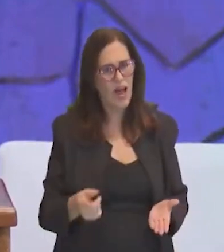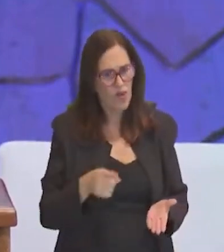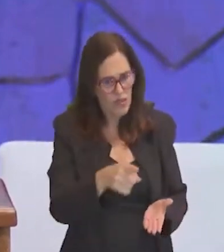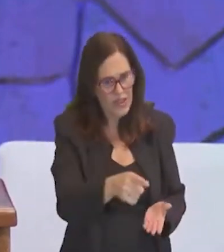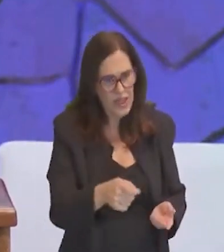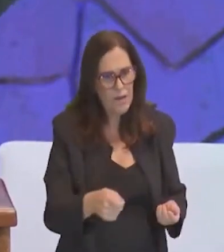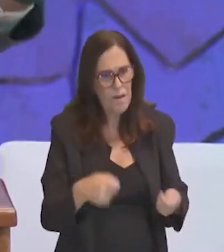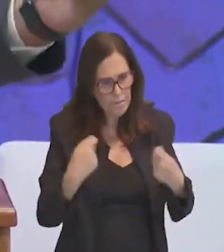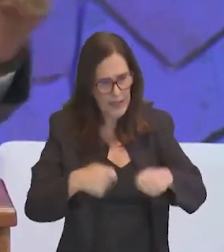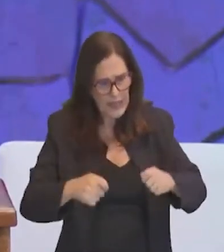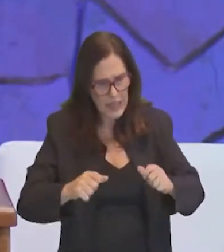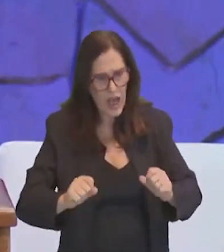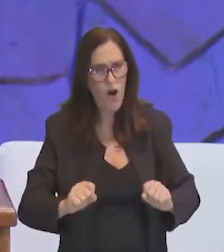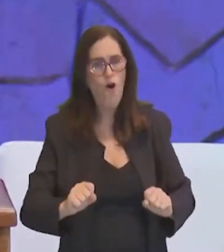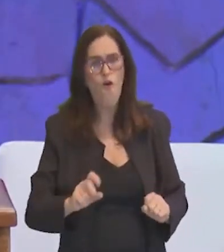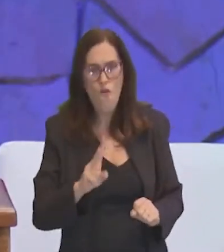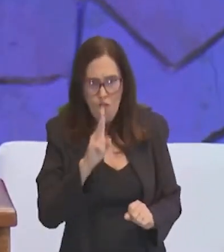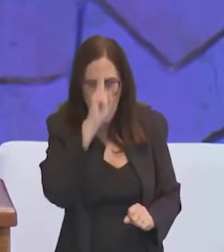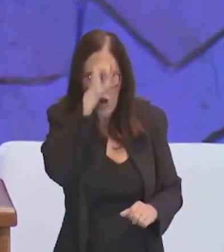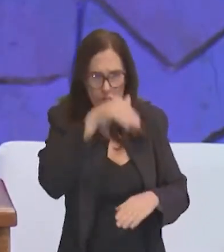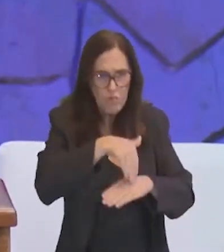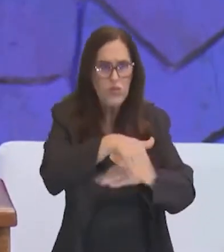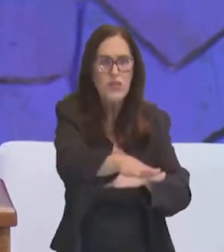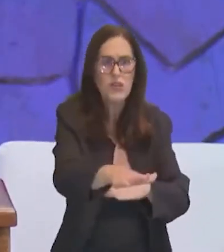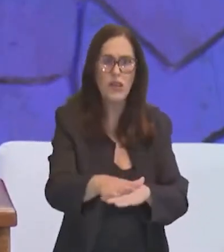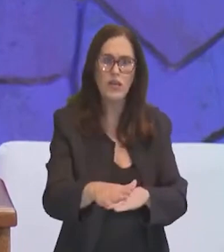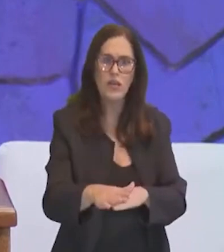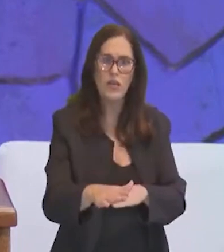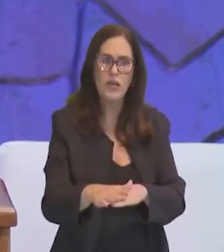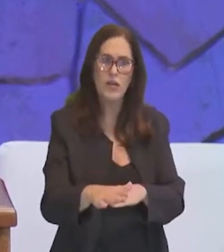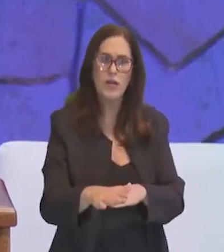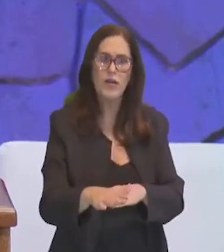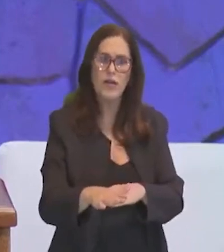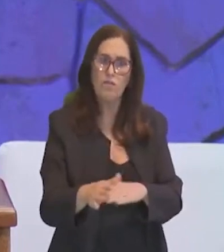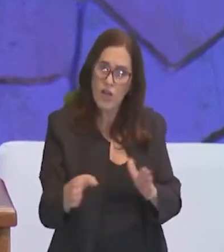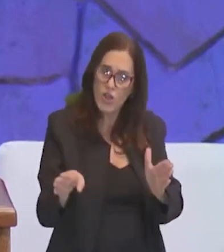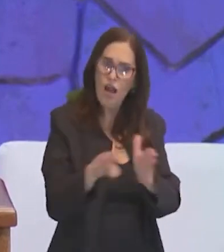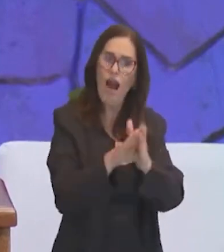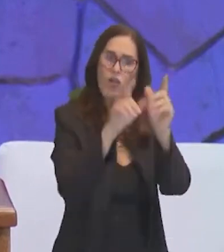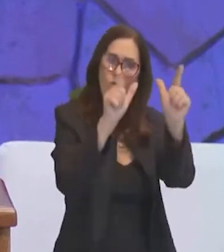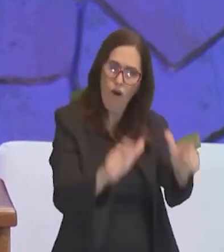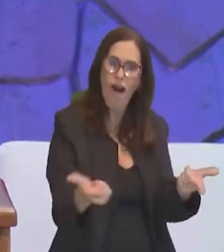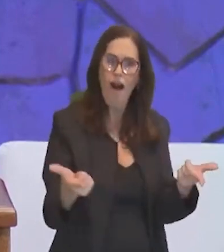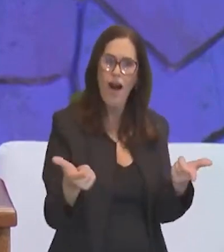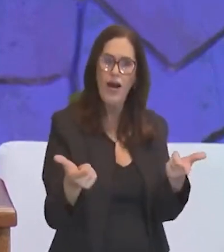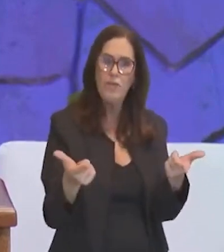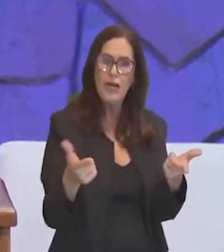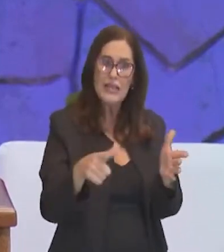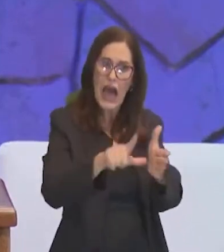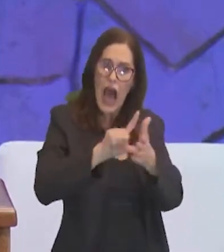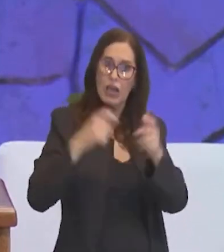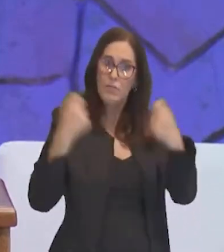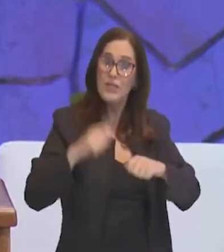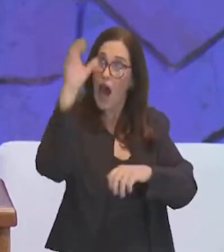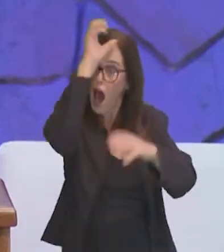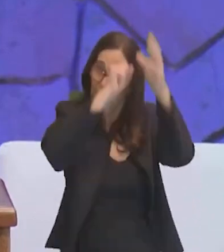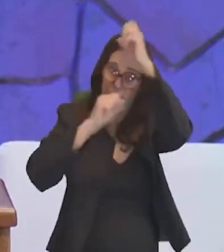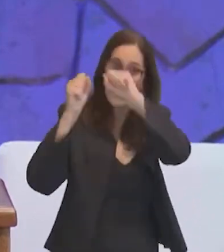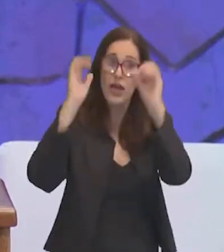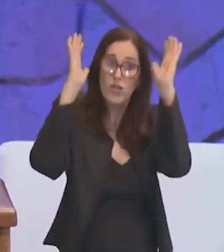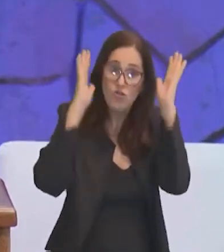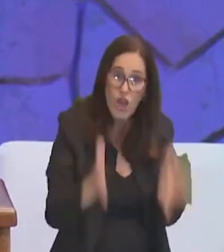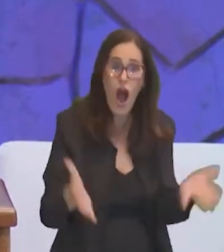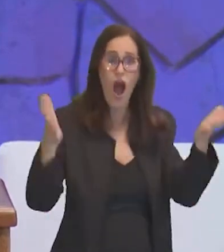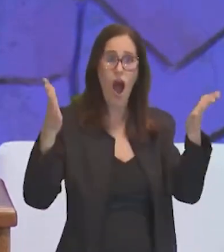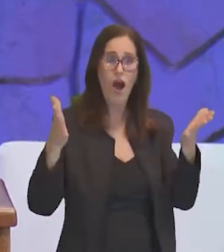continuar, porque daqui a pouco vai chegar a terra que mana leite e mel, e vocês precisam ter aprendido esta lição. E parece que vocês não aprenderam